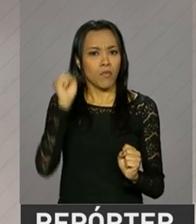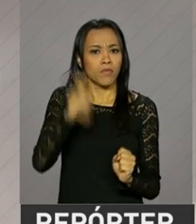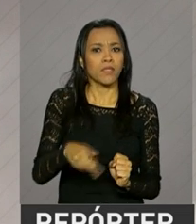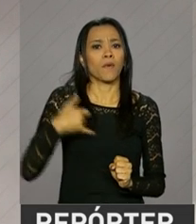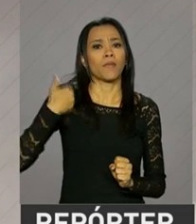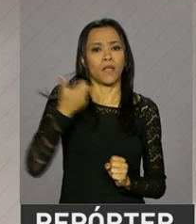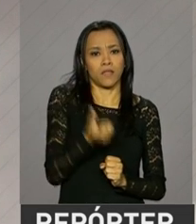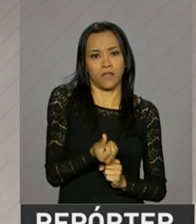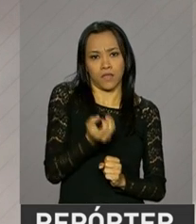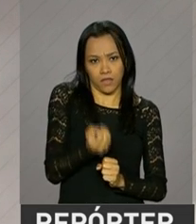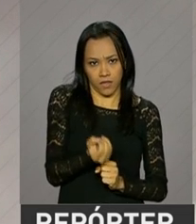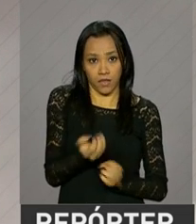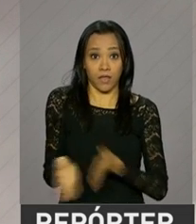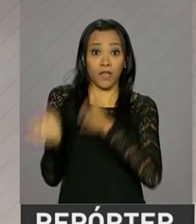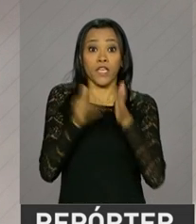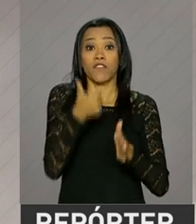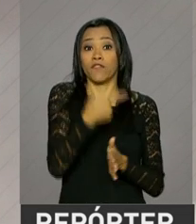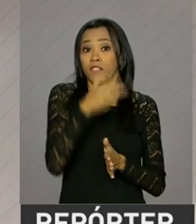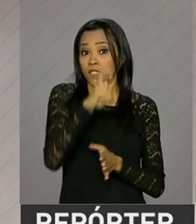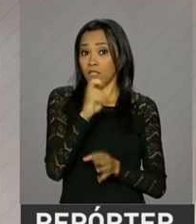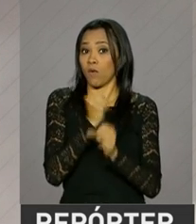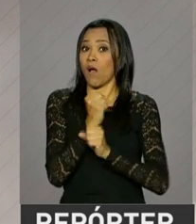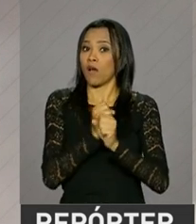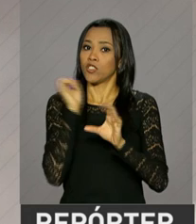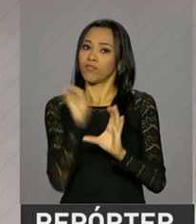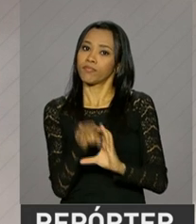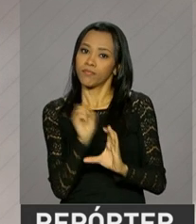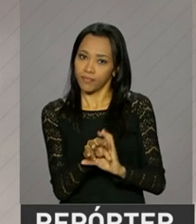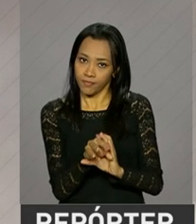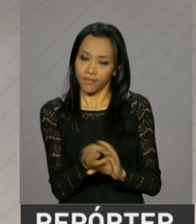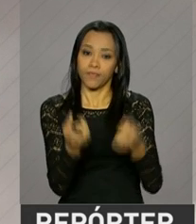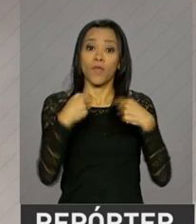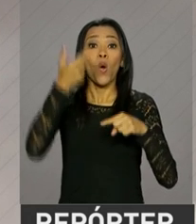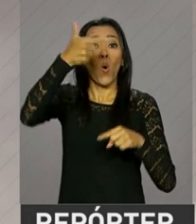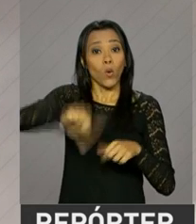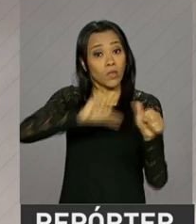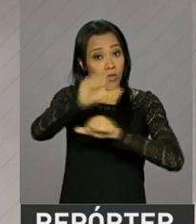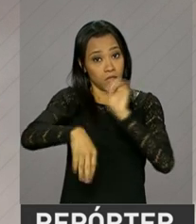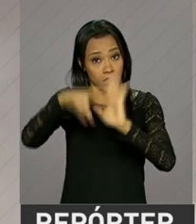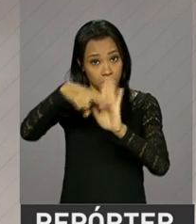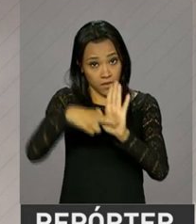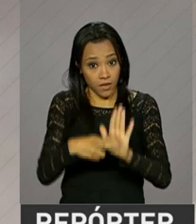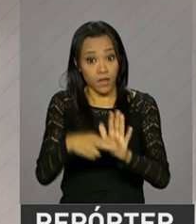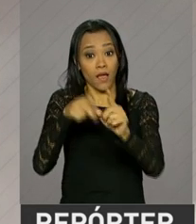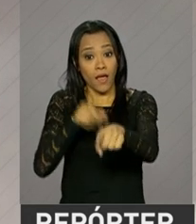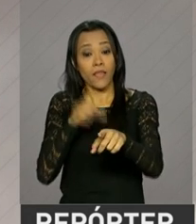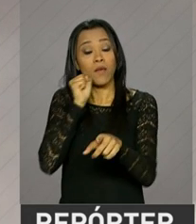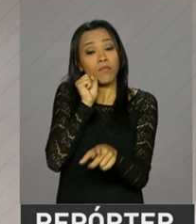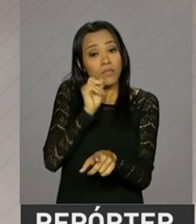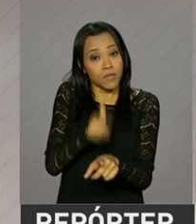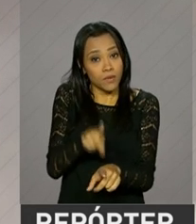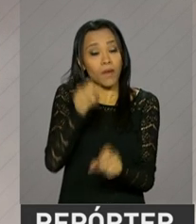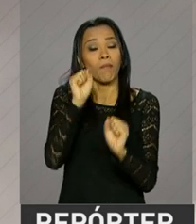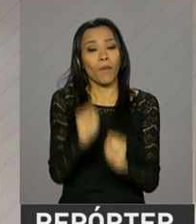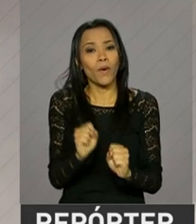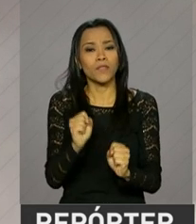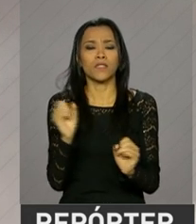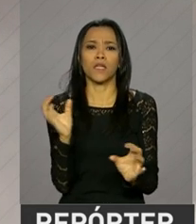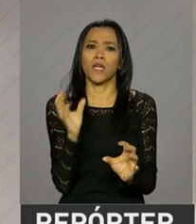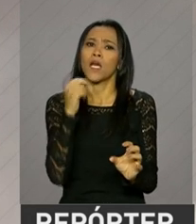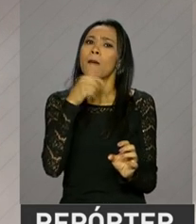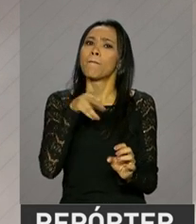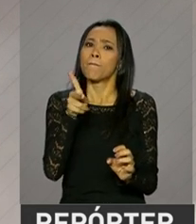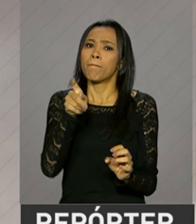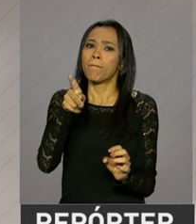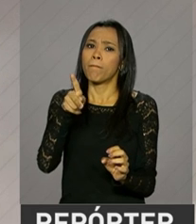60 anos e 25 anos de contribuição. Outra mudança é na aposentadoria. Ela poderá ser acumulada com a